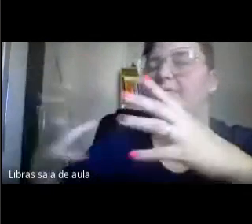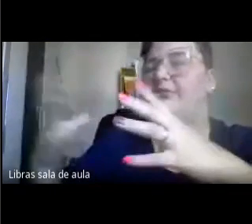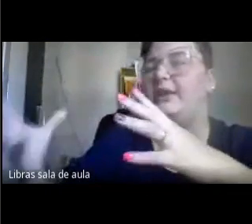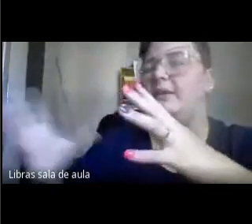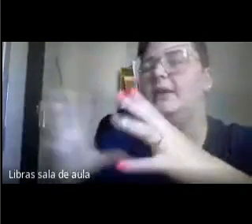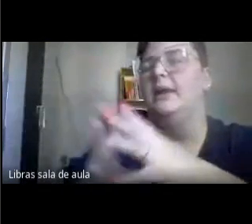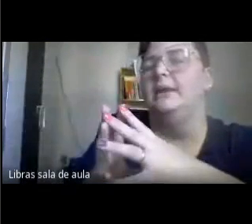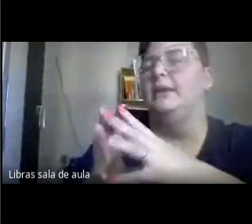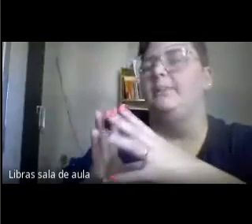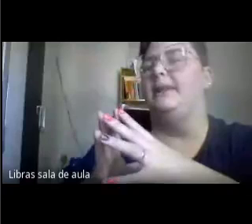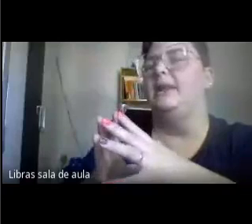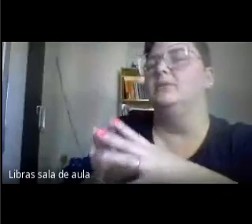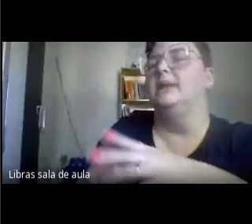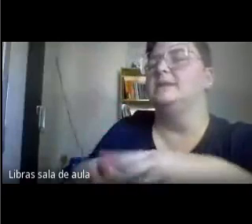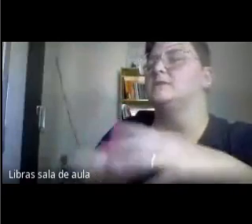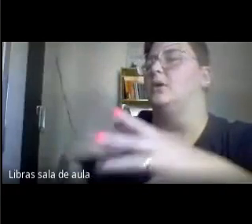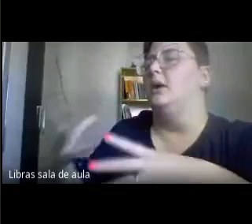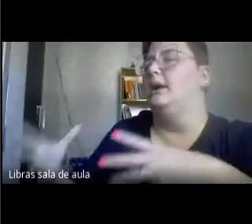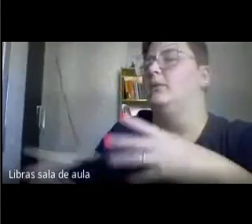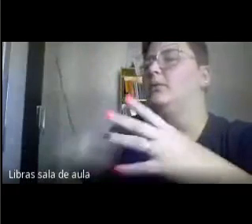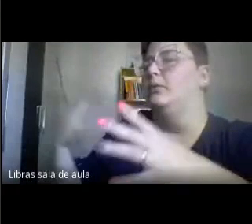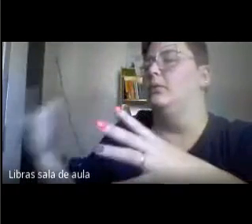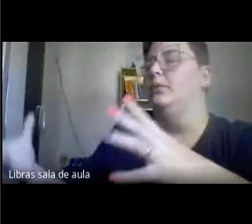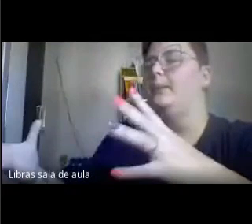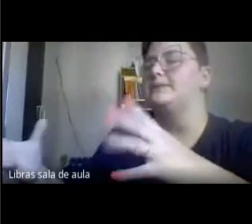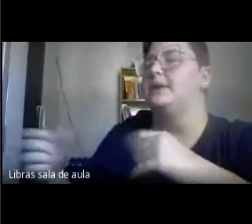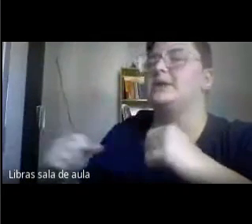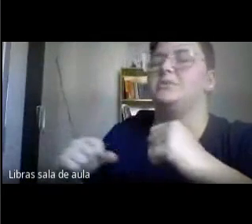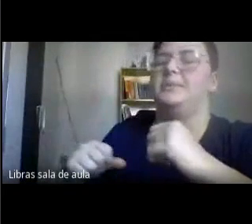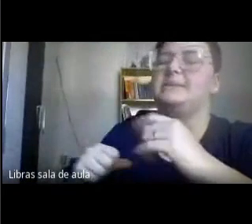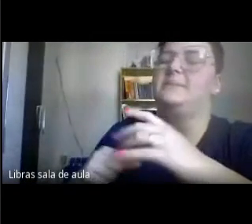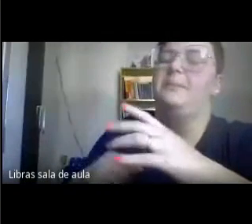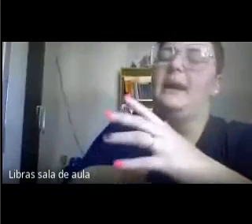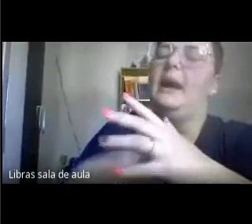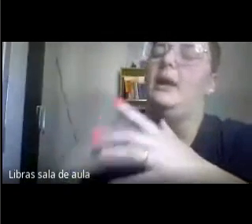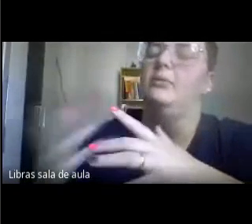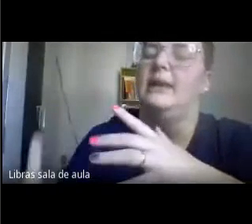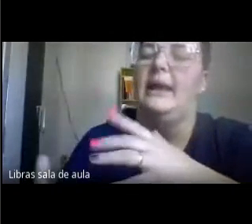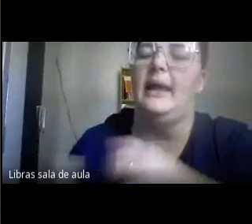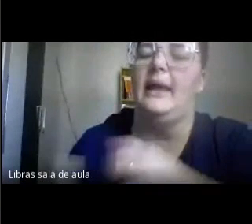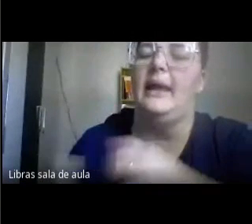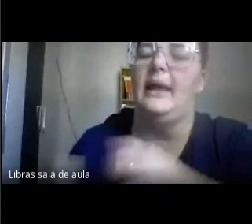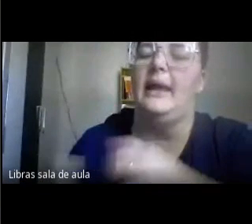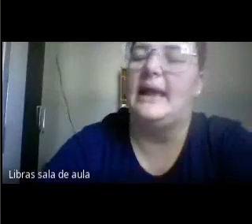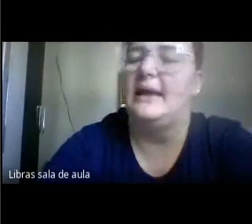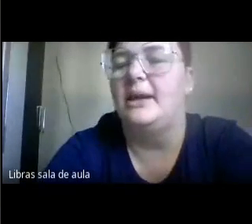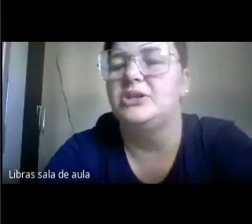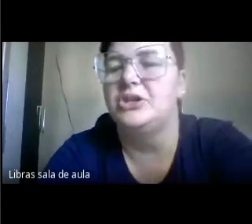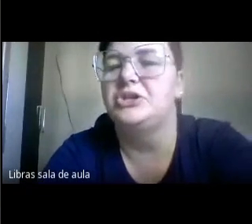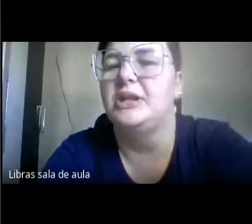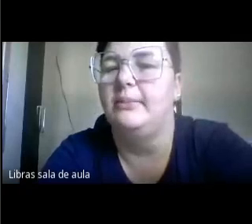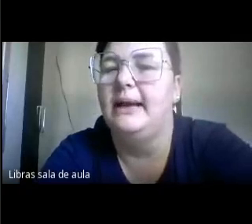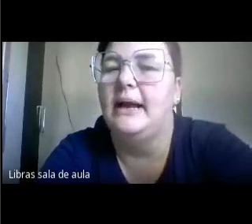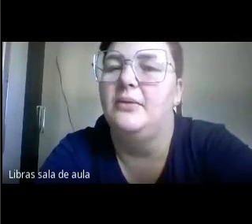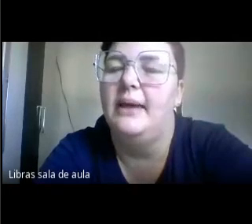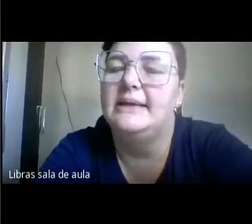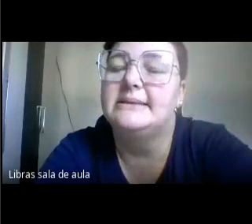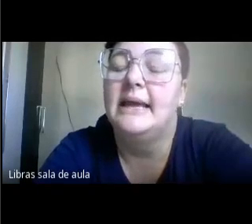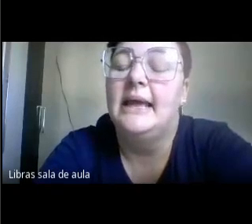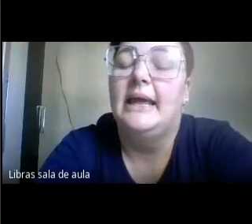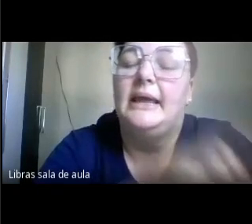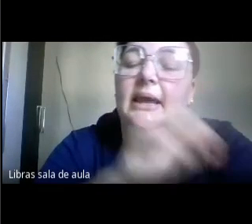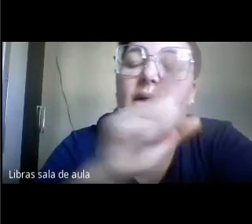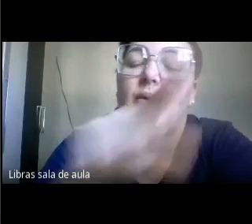construir, enfim, dependendo da história, o personagem principal, né? É uma ideia também de a gente trabalhar com